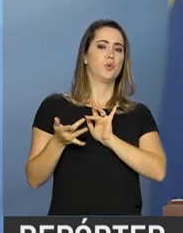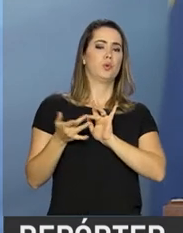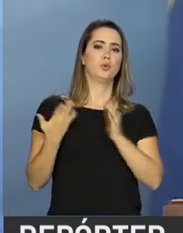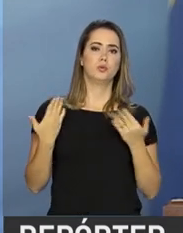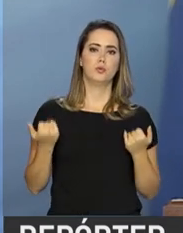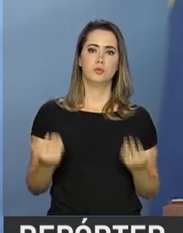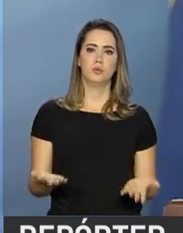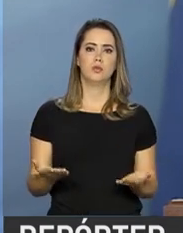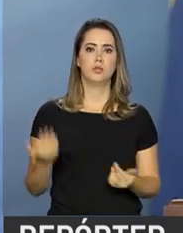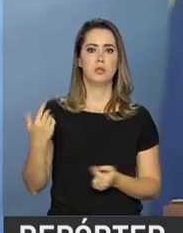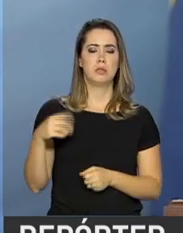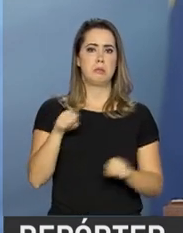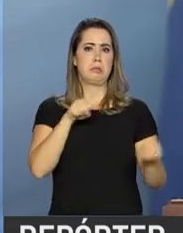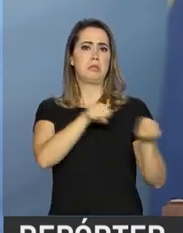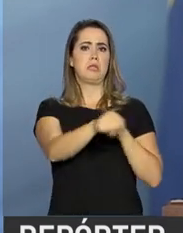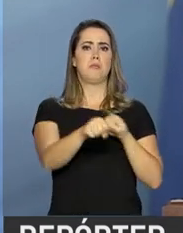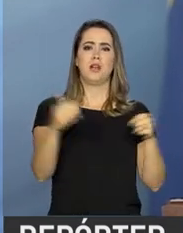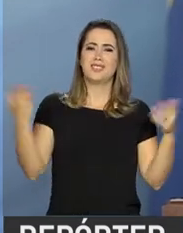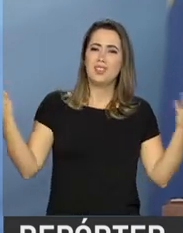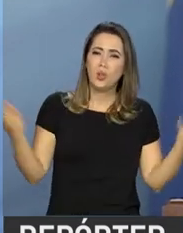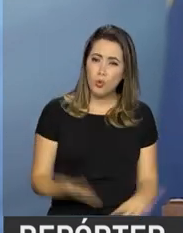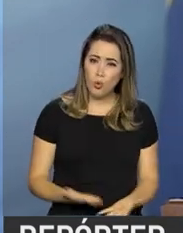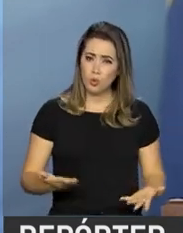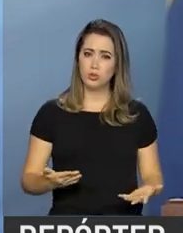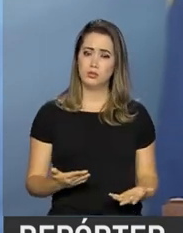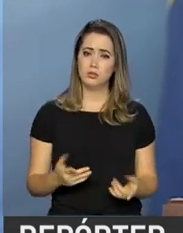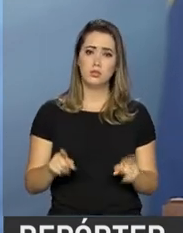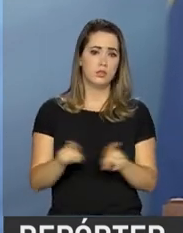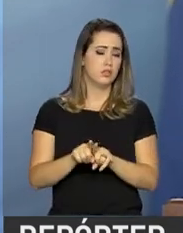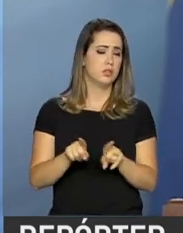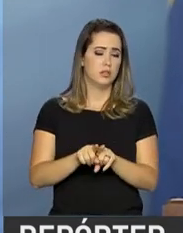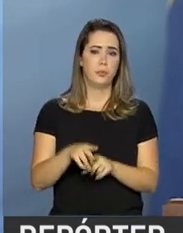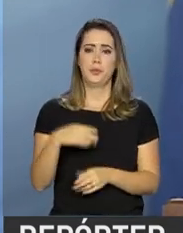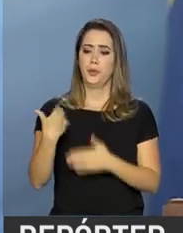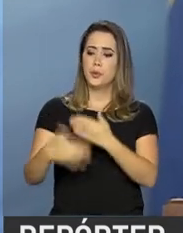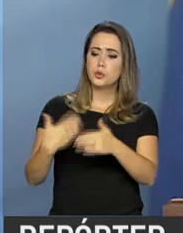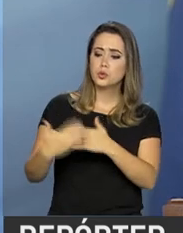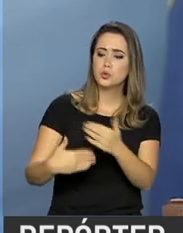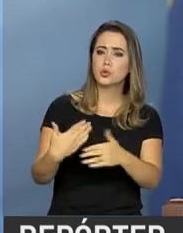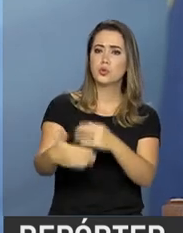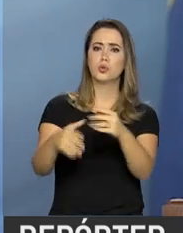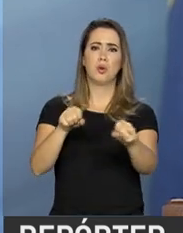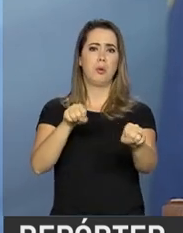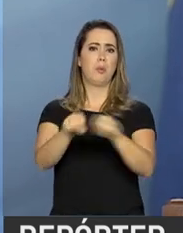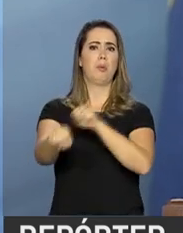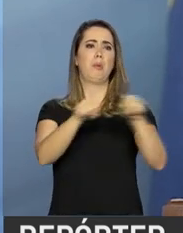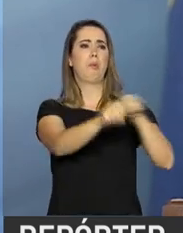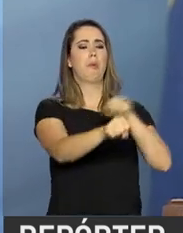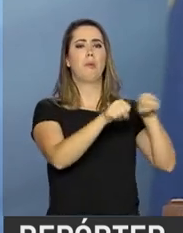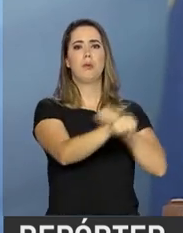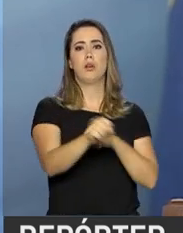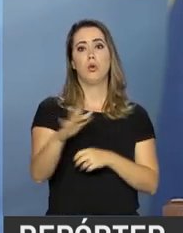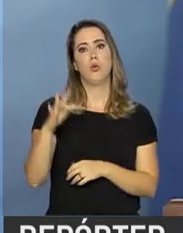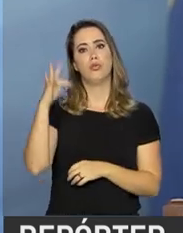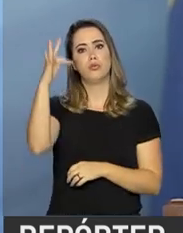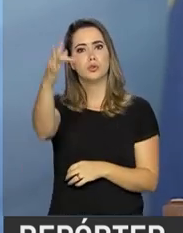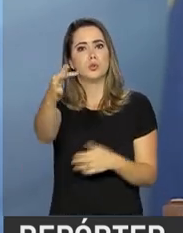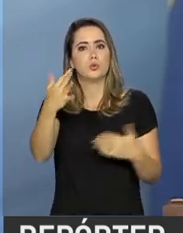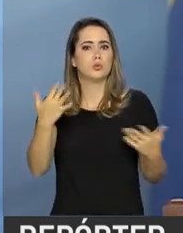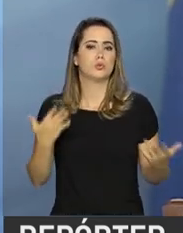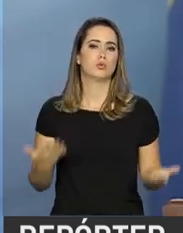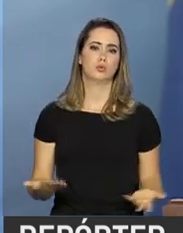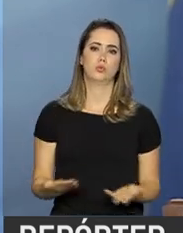que mata em nosso presente nem continuem a assassinar o